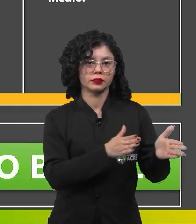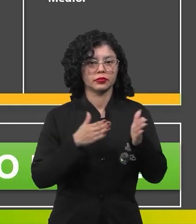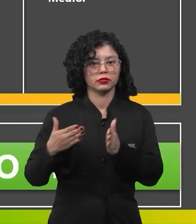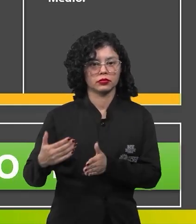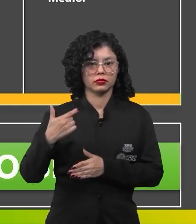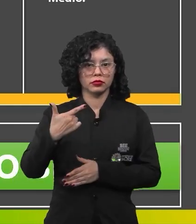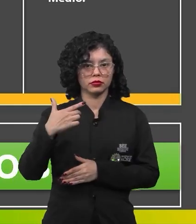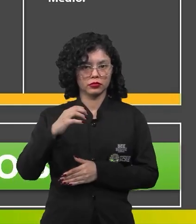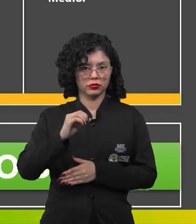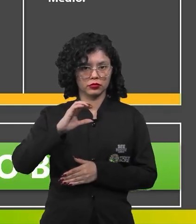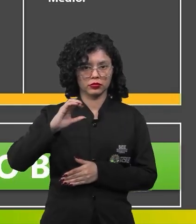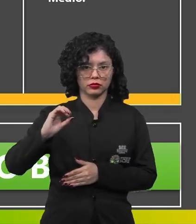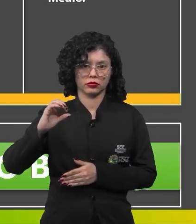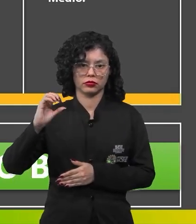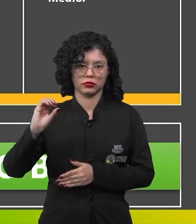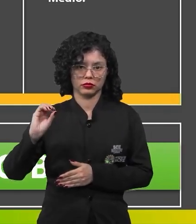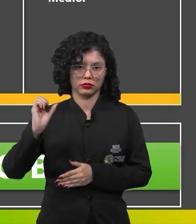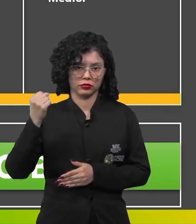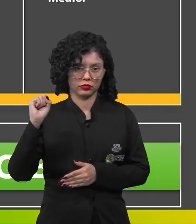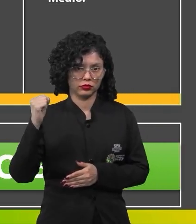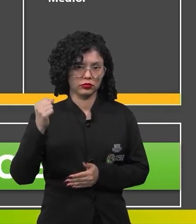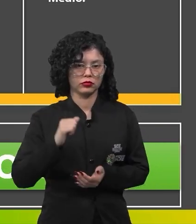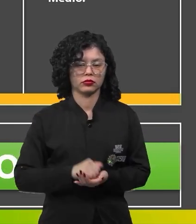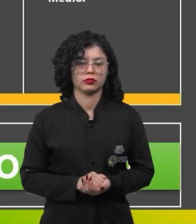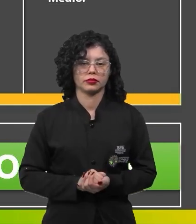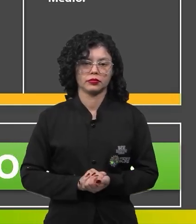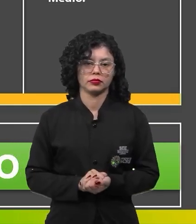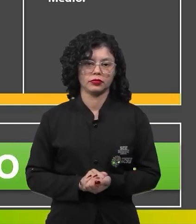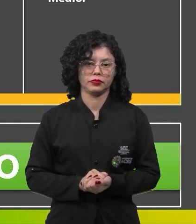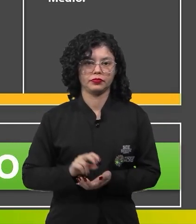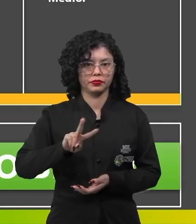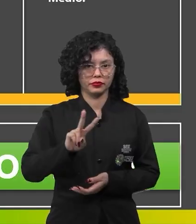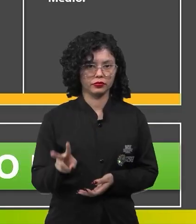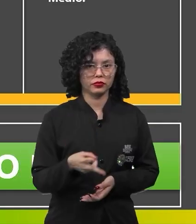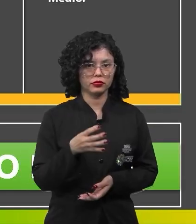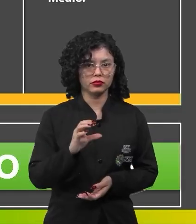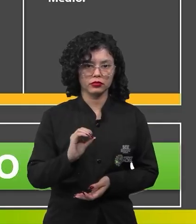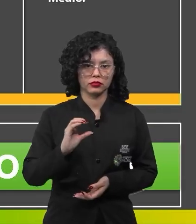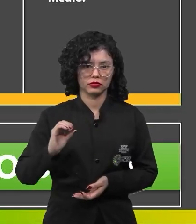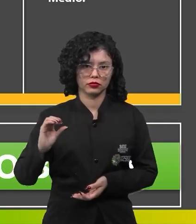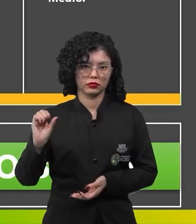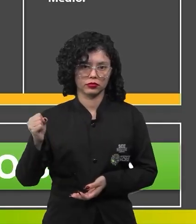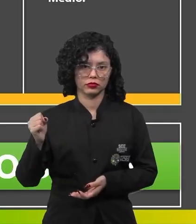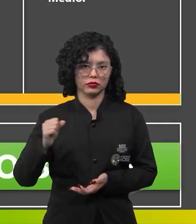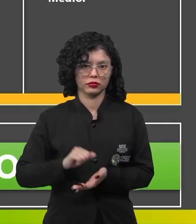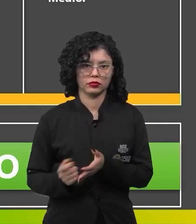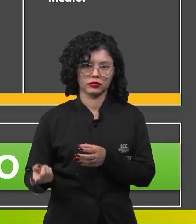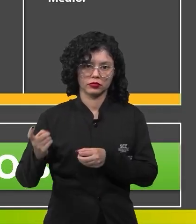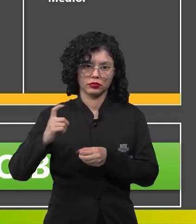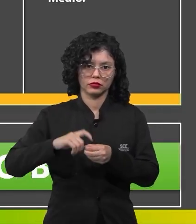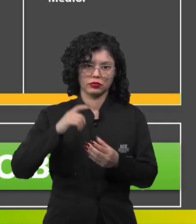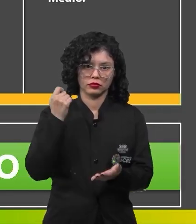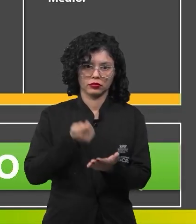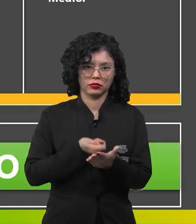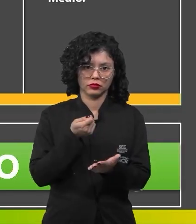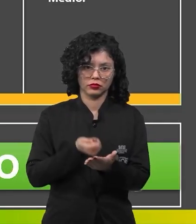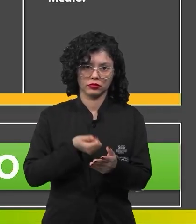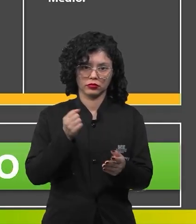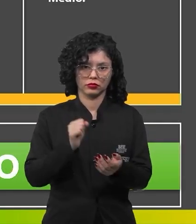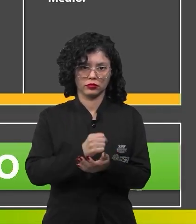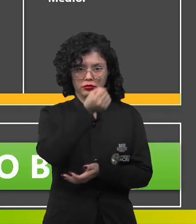ano de 2008, né, em torno de 2008, 2009, retorno da obrigatoriedade